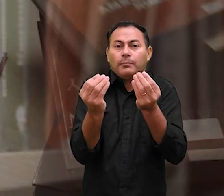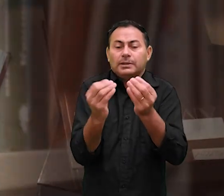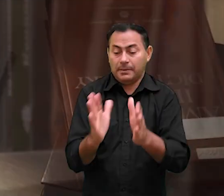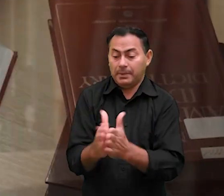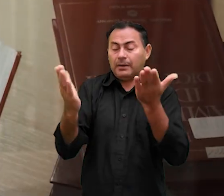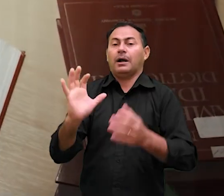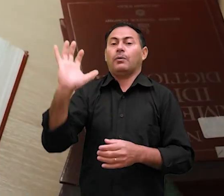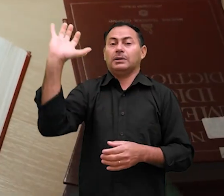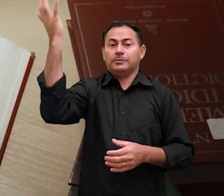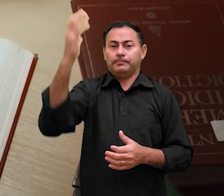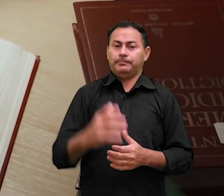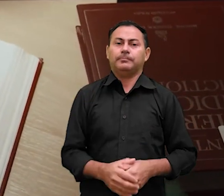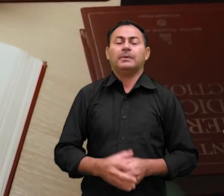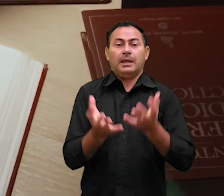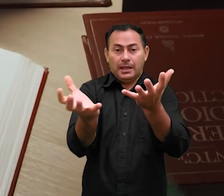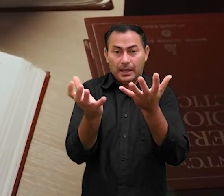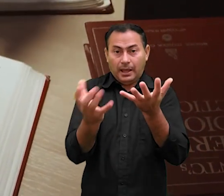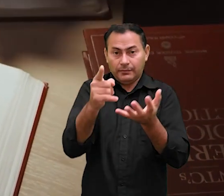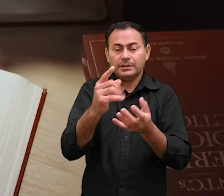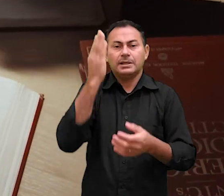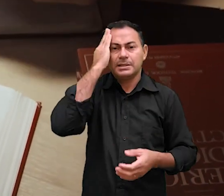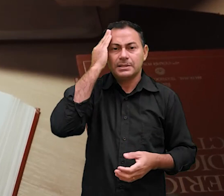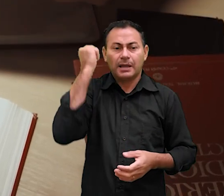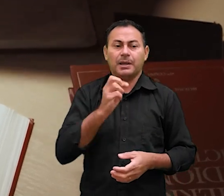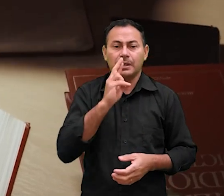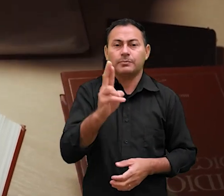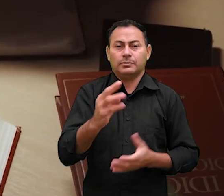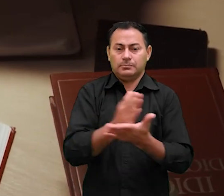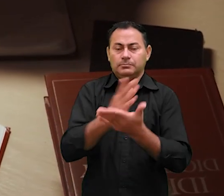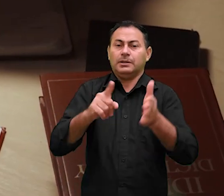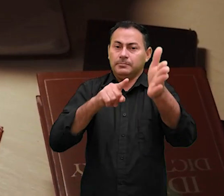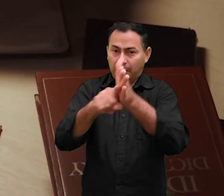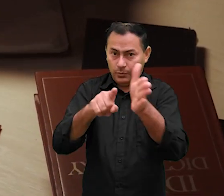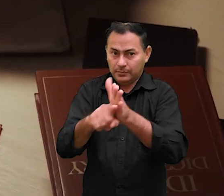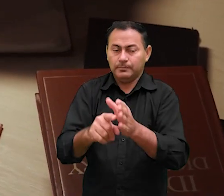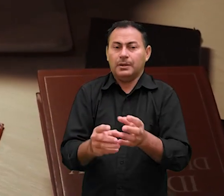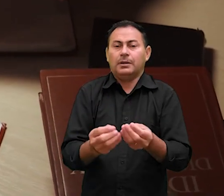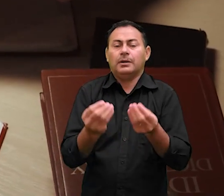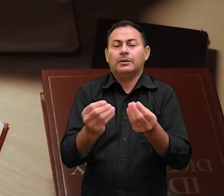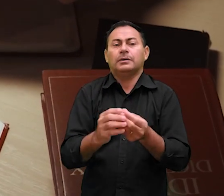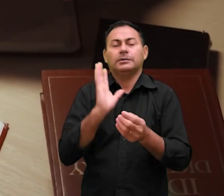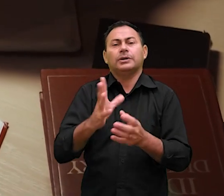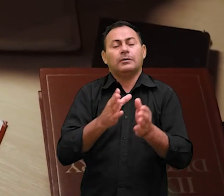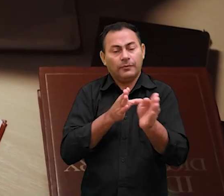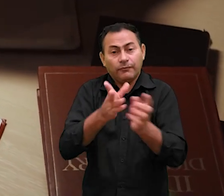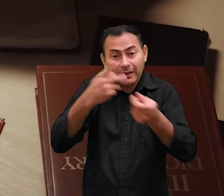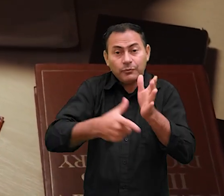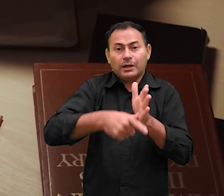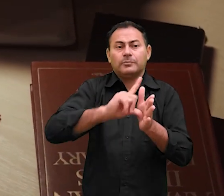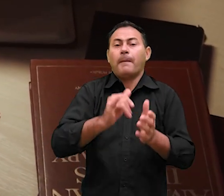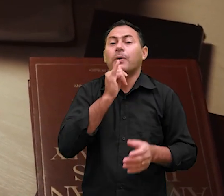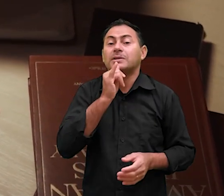esse milagre aconteceu. Isso requer que você saiba a resposta para algumas perguntas, como já